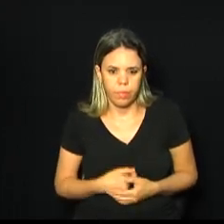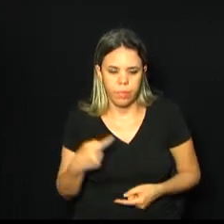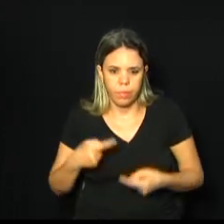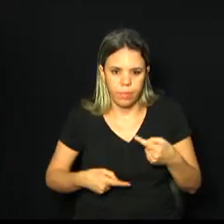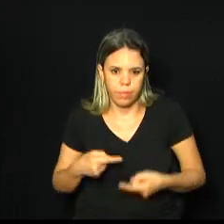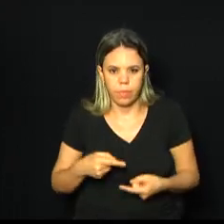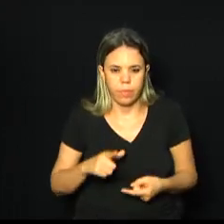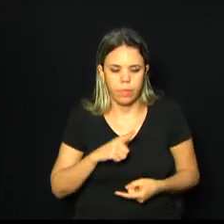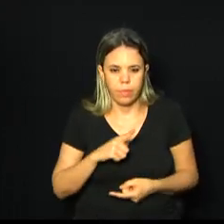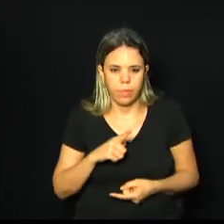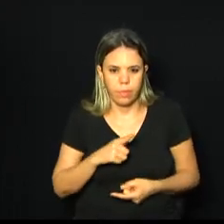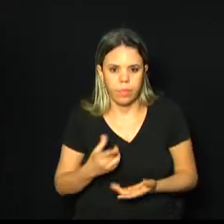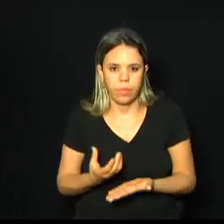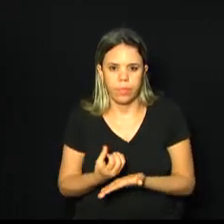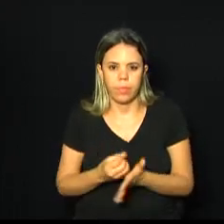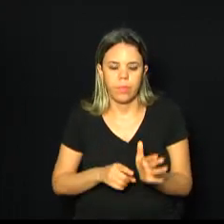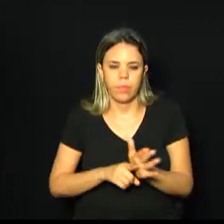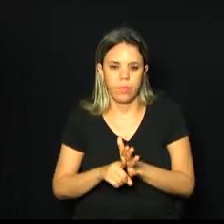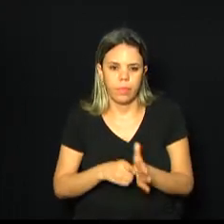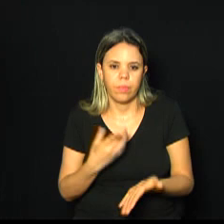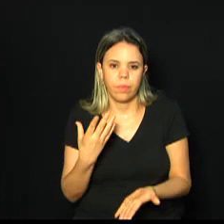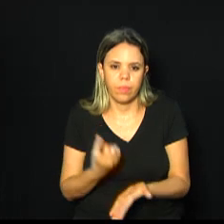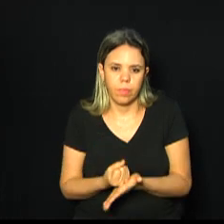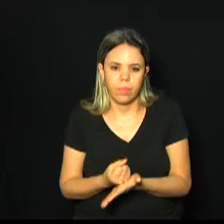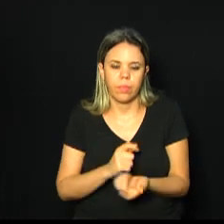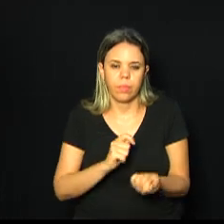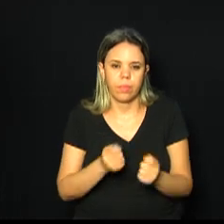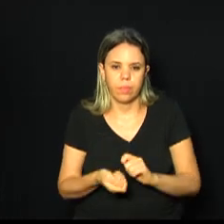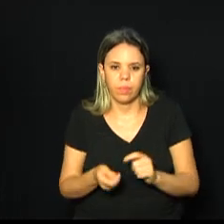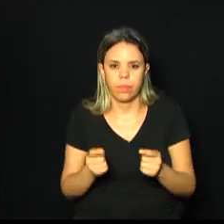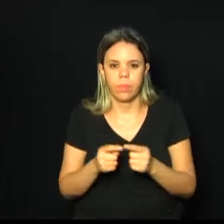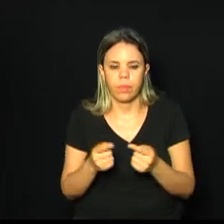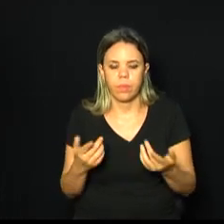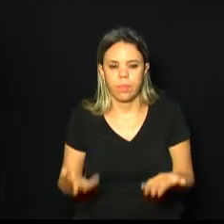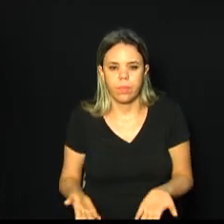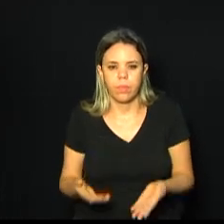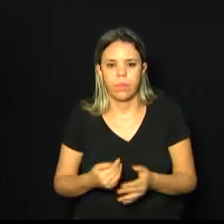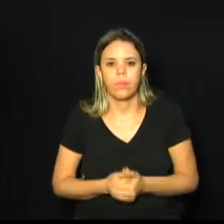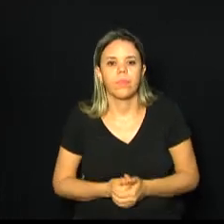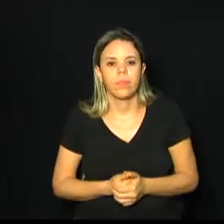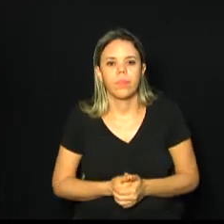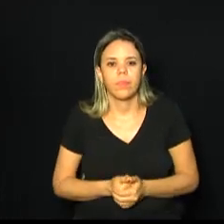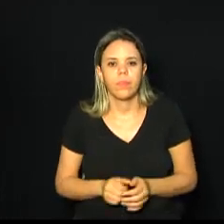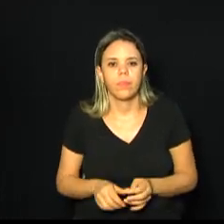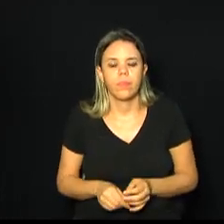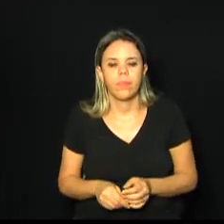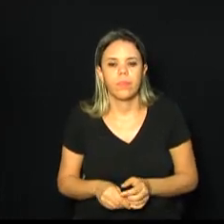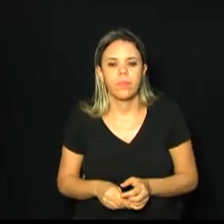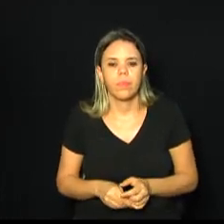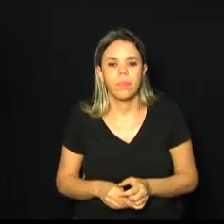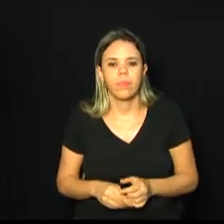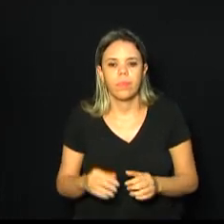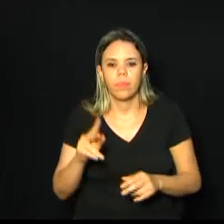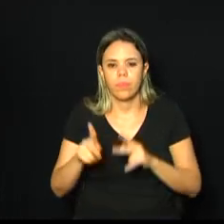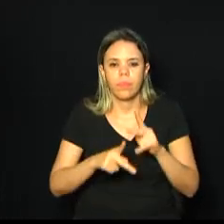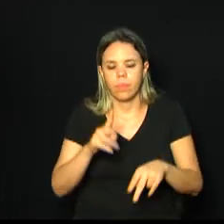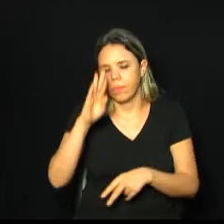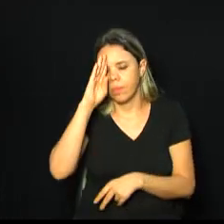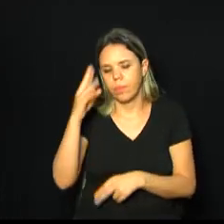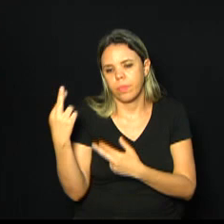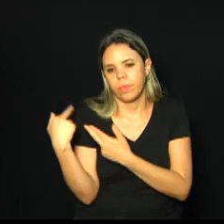vai garantir que esses dados vão ser armazenados de forma adequada e o titular tem